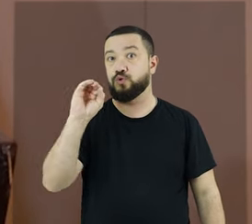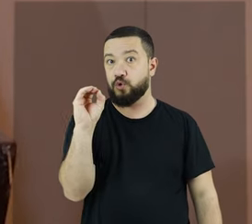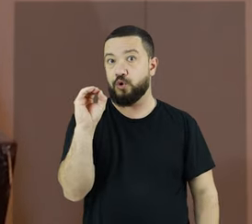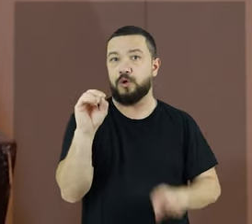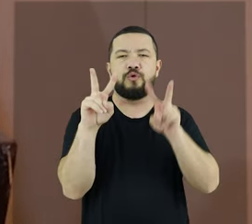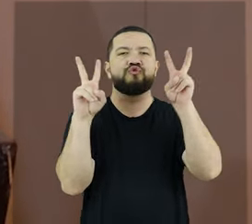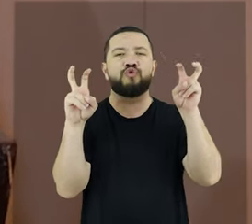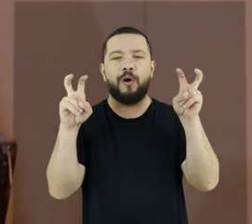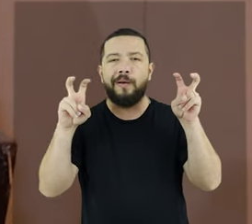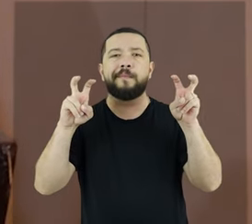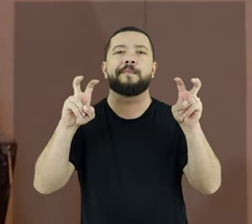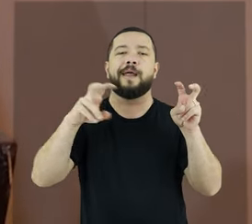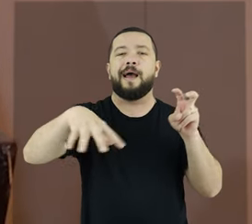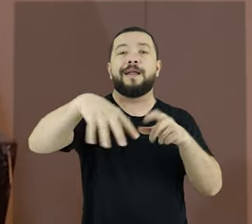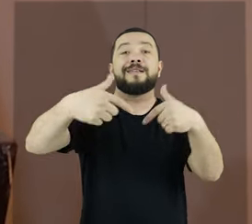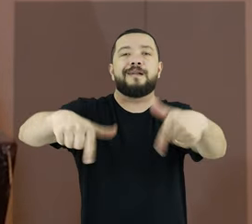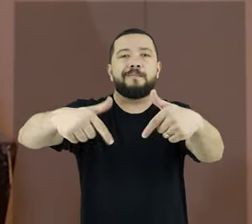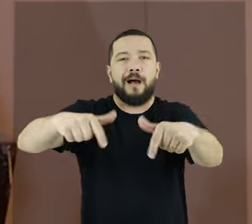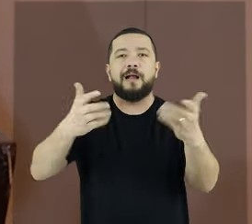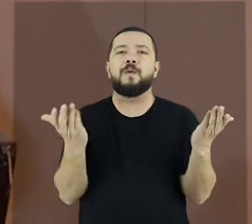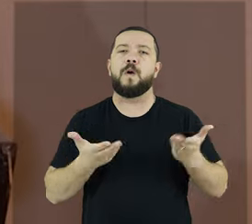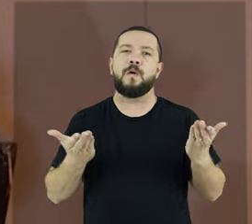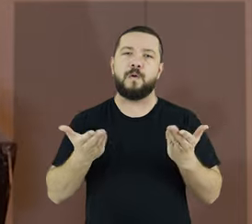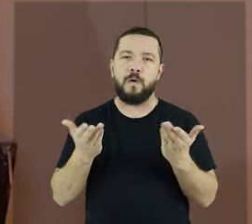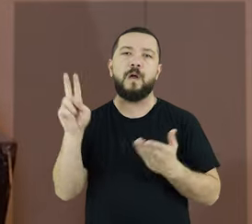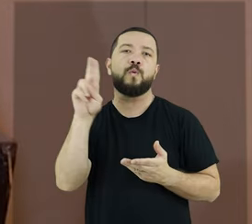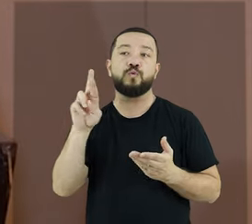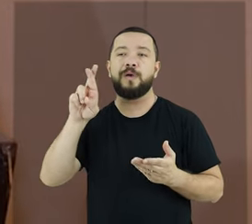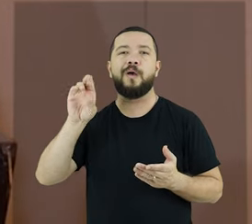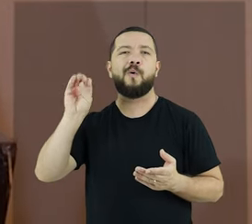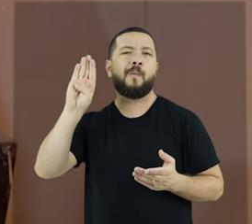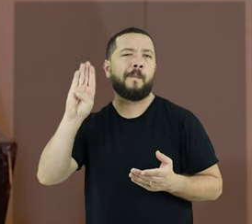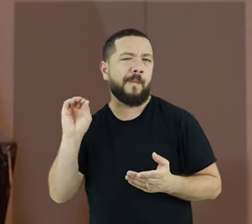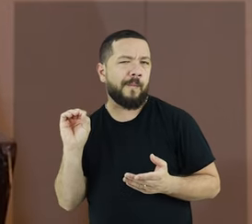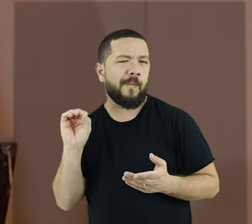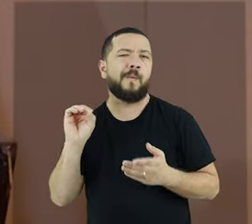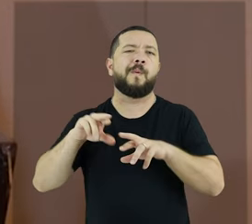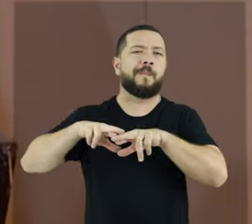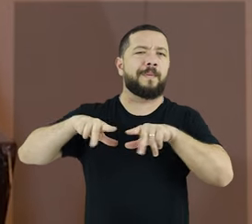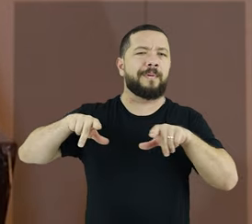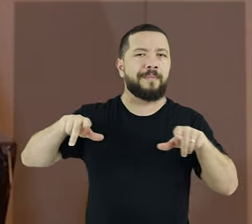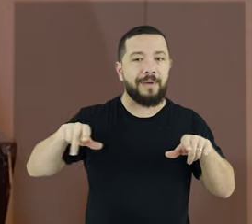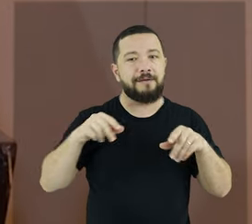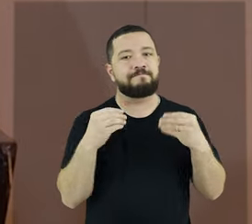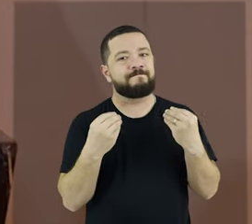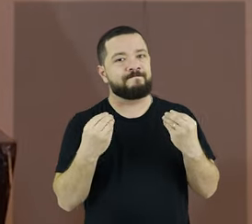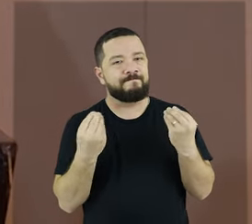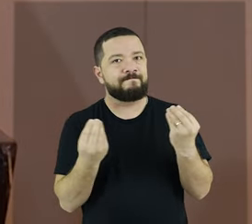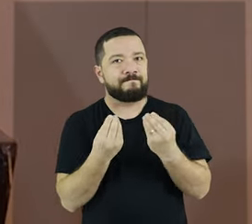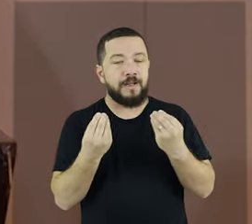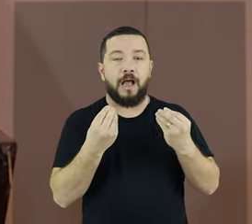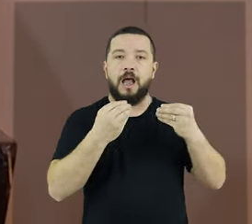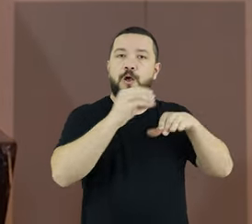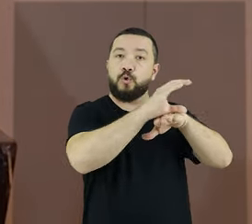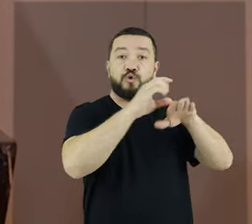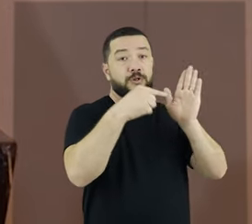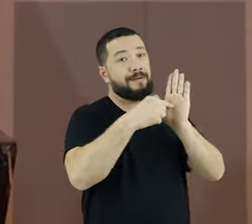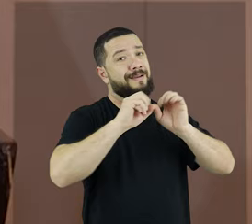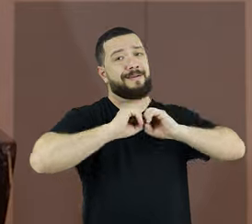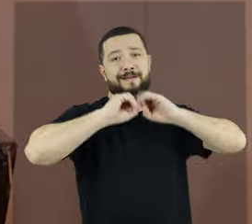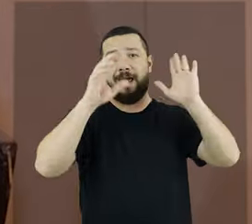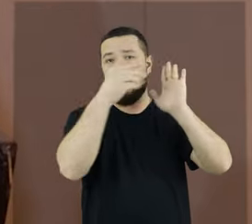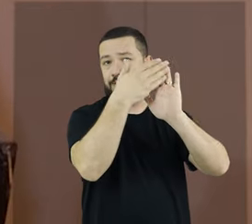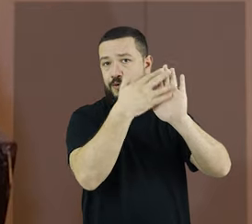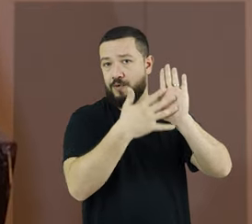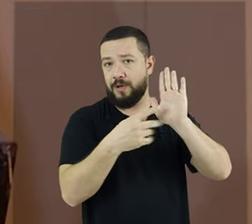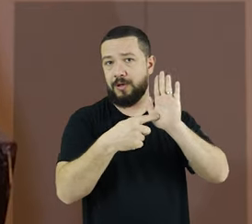automação no mercado de trabalho. Então essa será a abordagem principal, lembrando sempre que a Constituição deixa muito claro que não